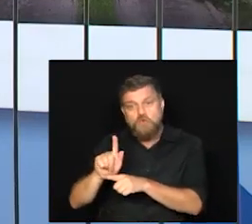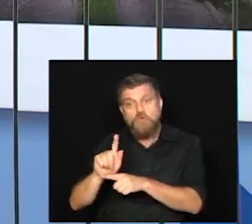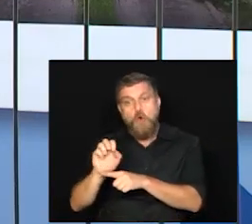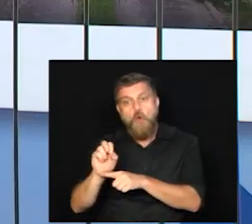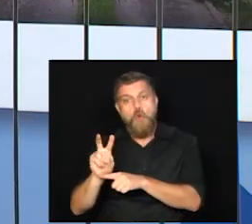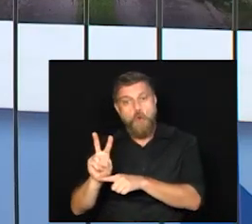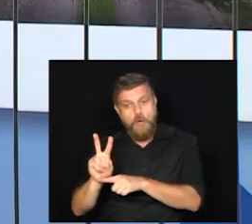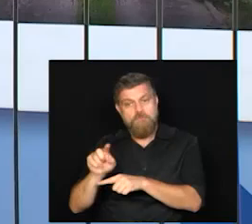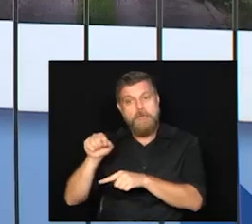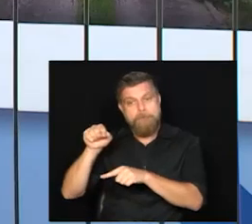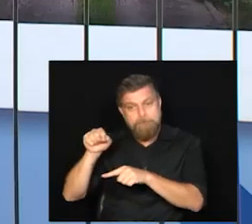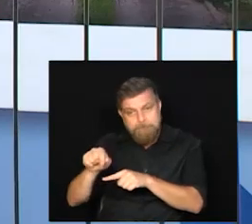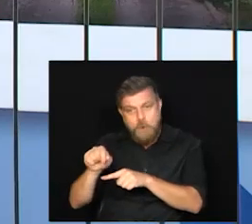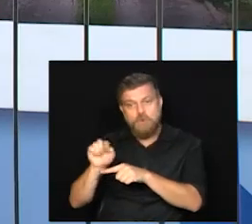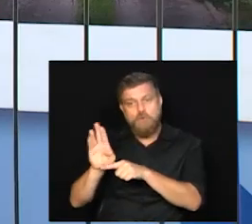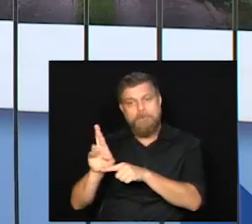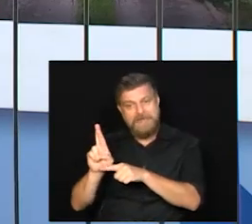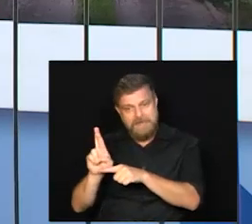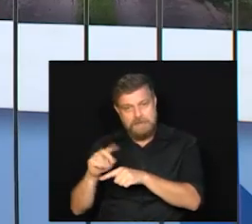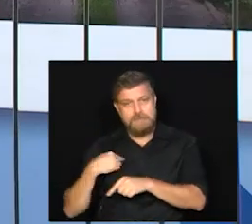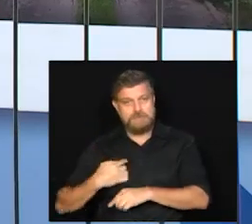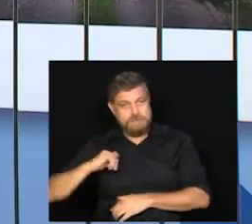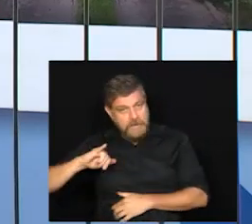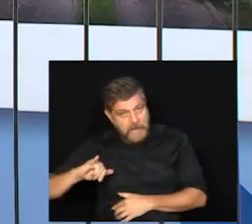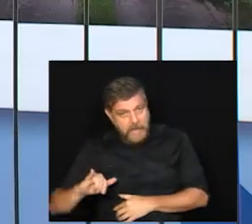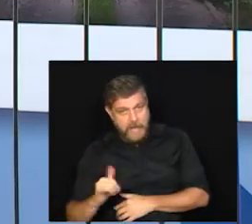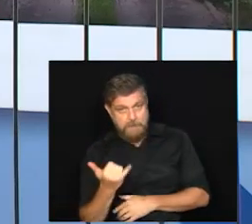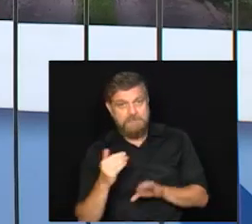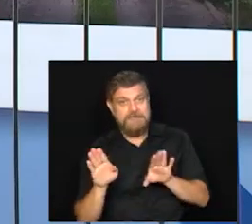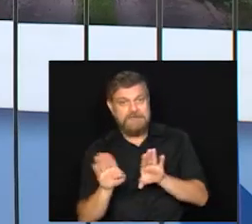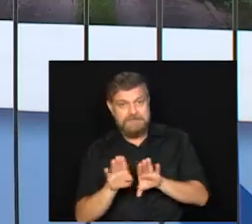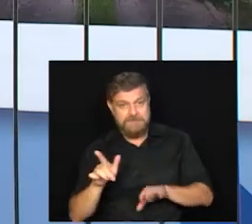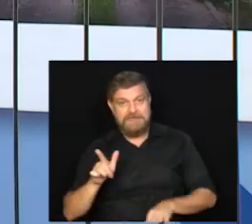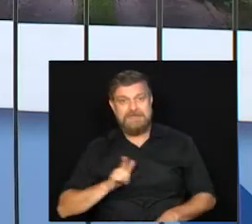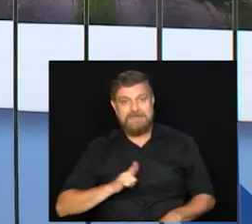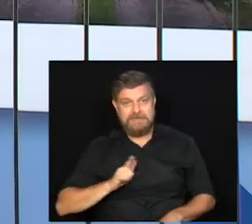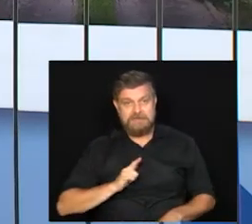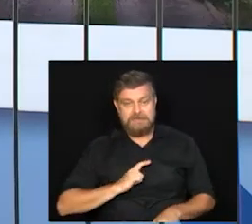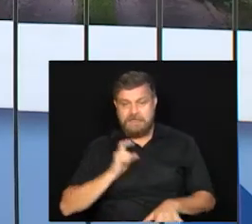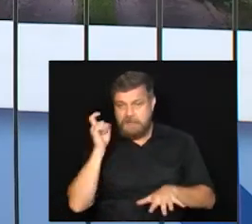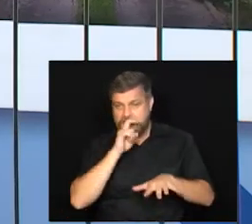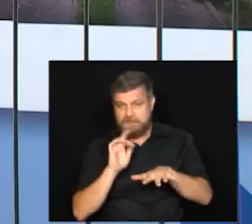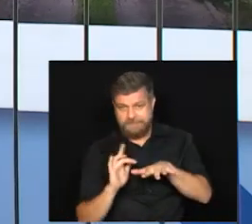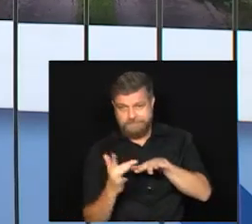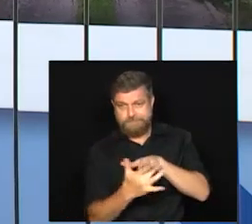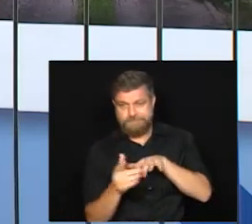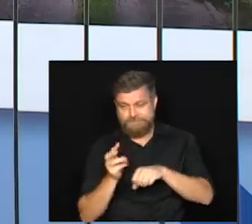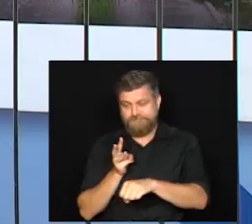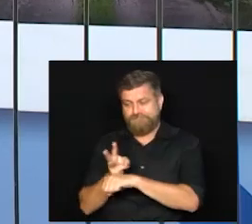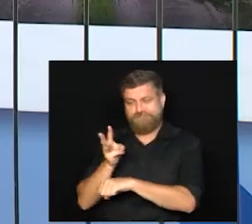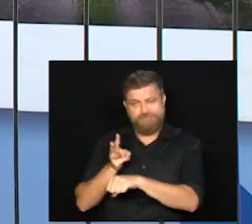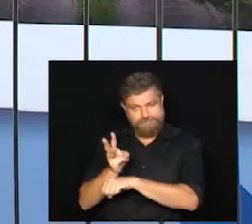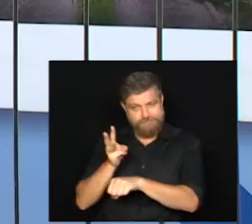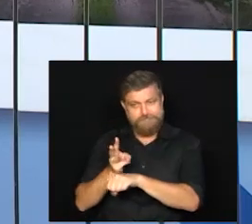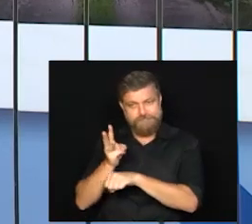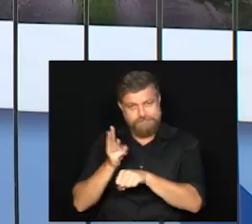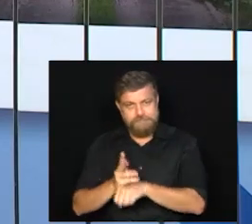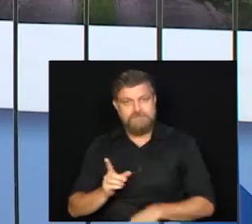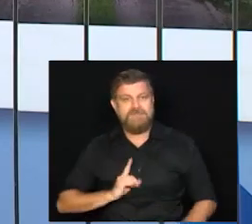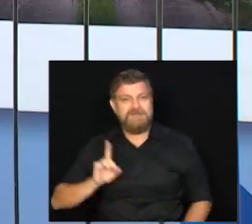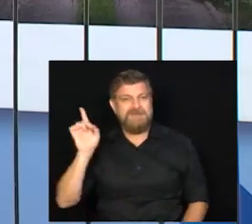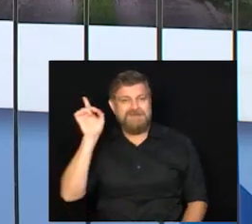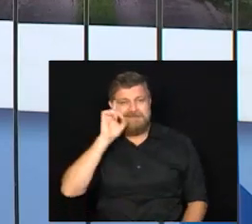vacina.campinas.sp.gov.br. A gente aproveita também aqui, Gabriel, para lembrar que está existindo aí uma fake news no WhatsApp com algumas datas